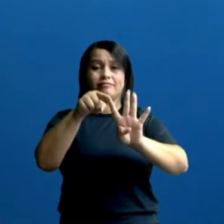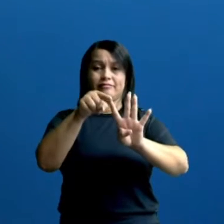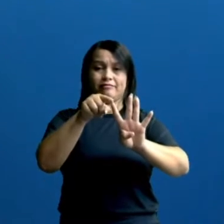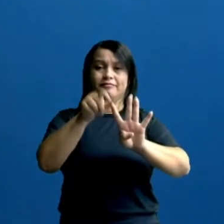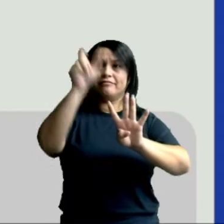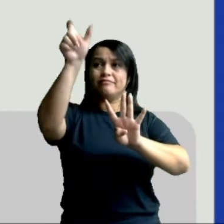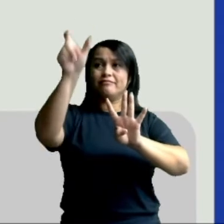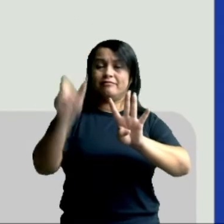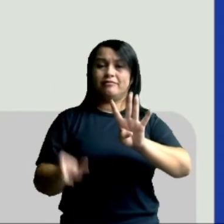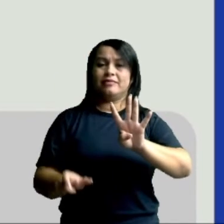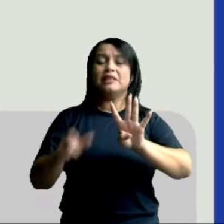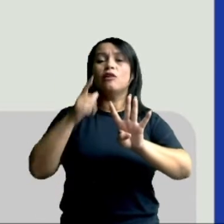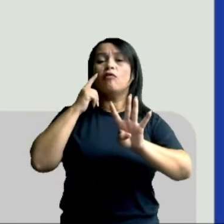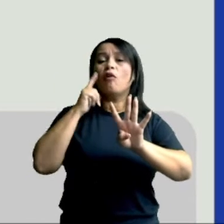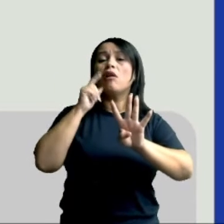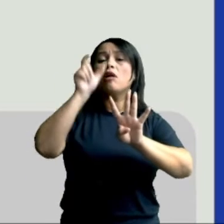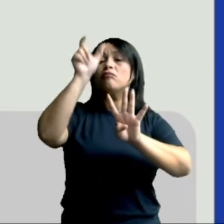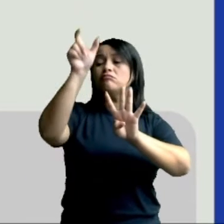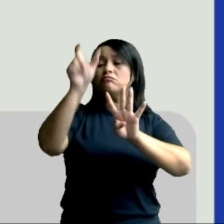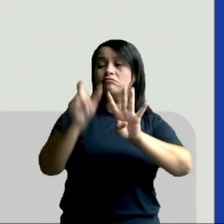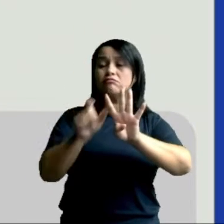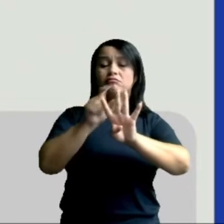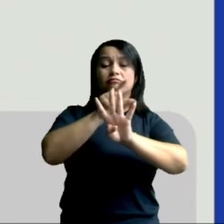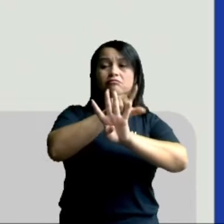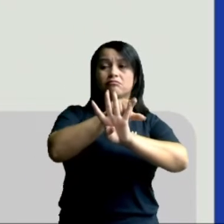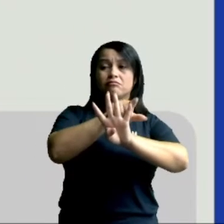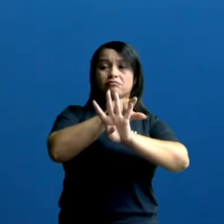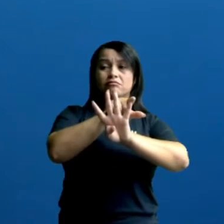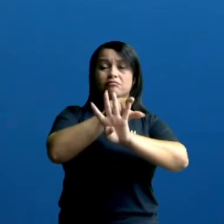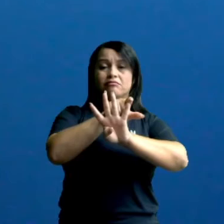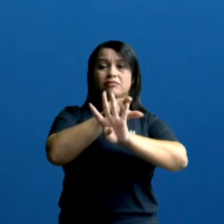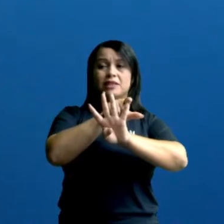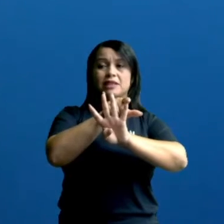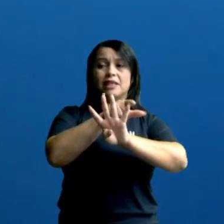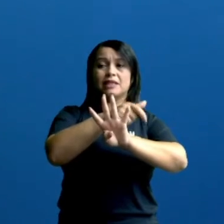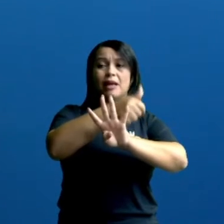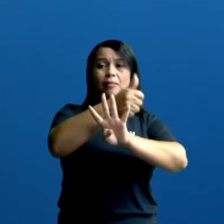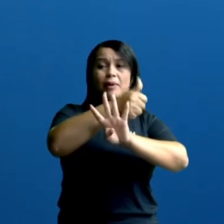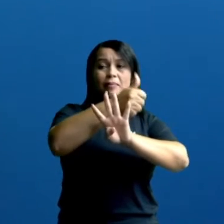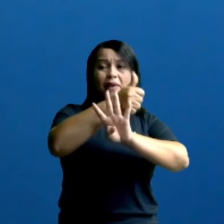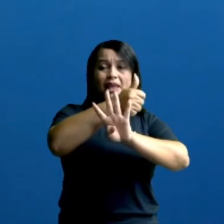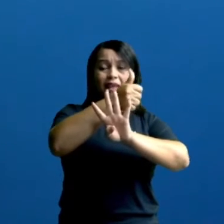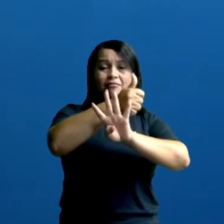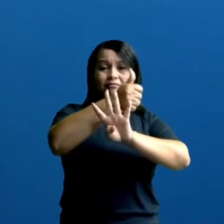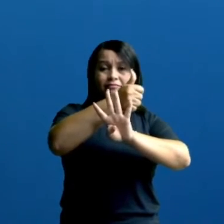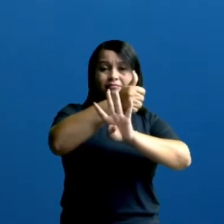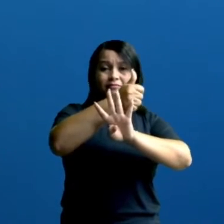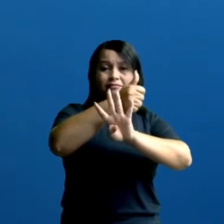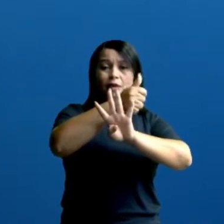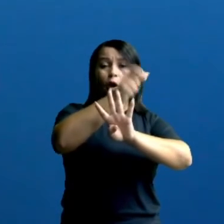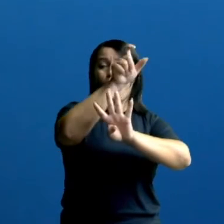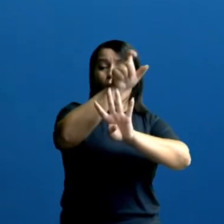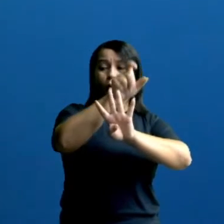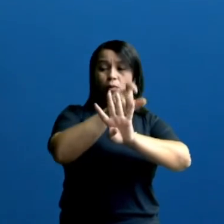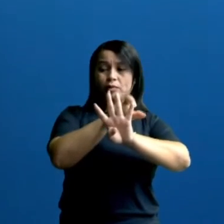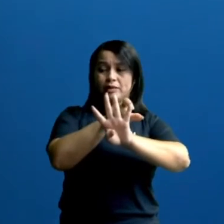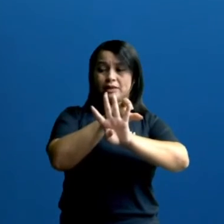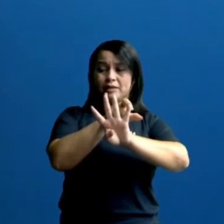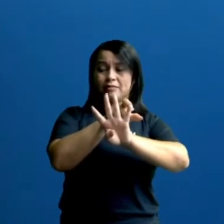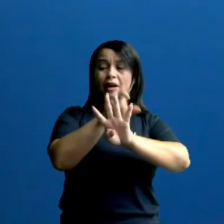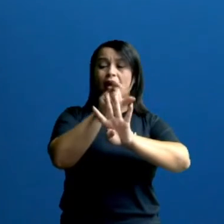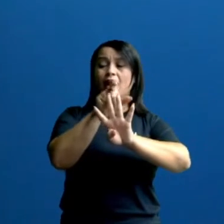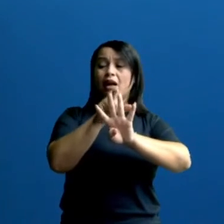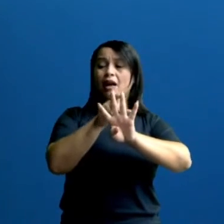da tabela. Então, eu vou olhar aqui, nessa primeira tabelinha, nessa primeira coluna, populoso